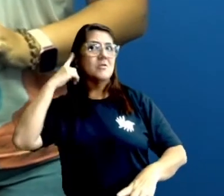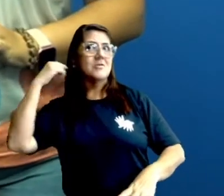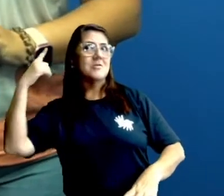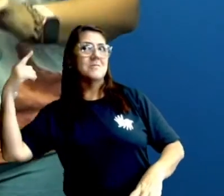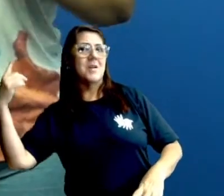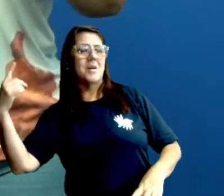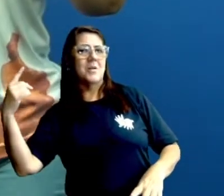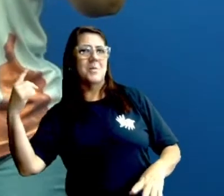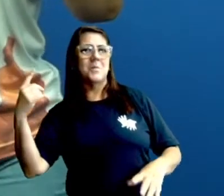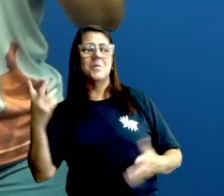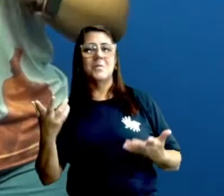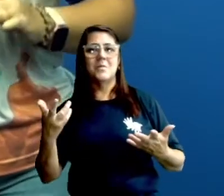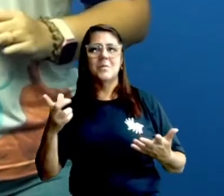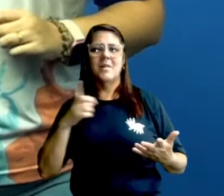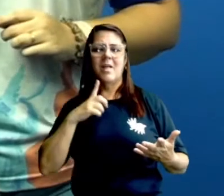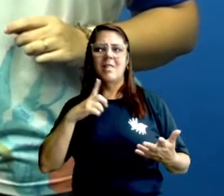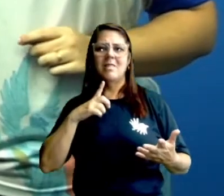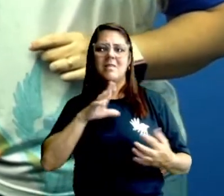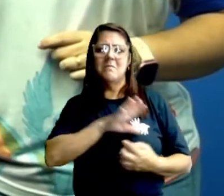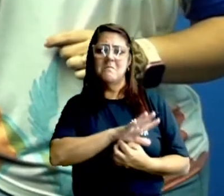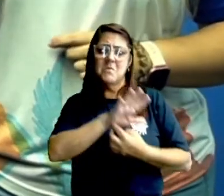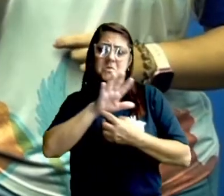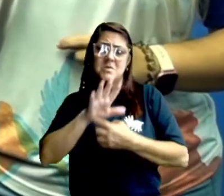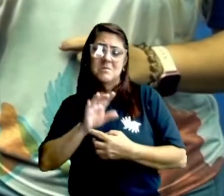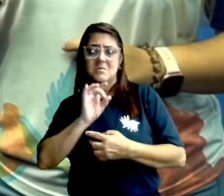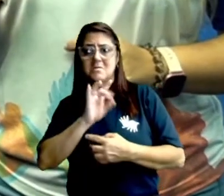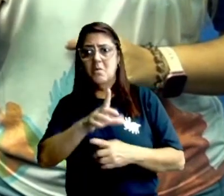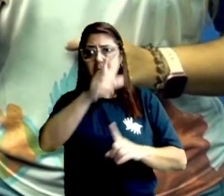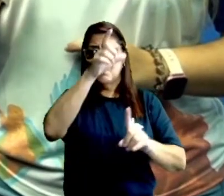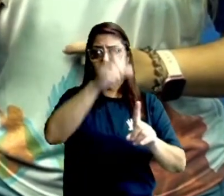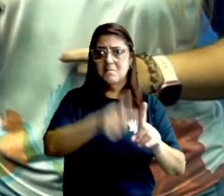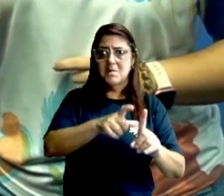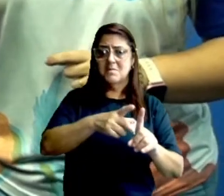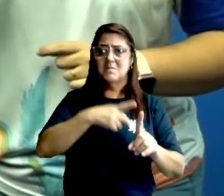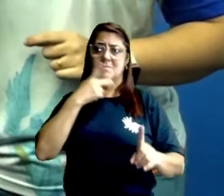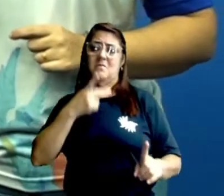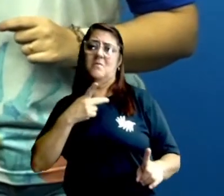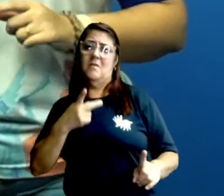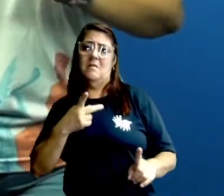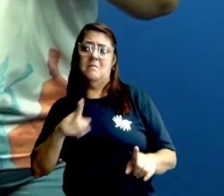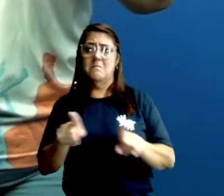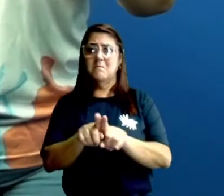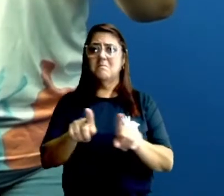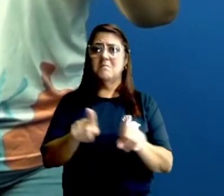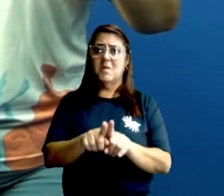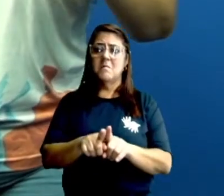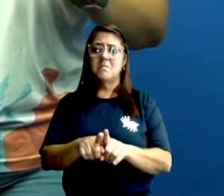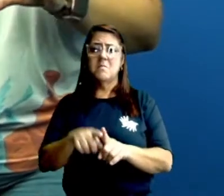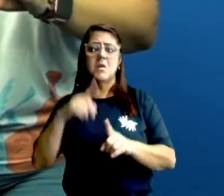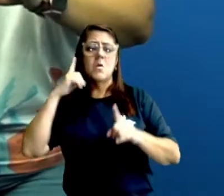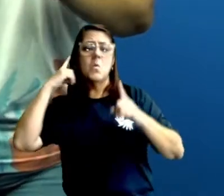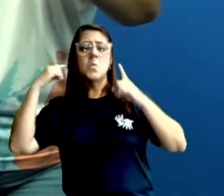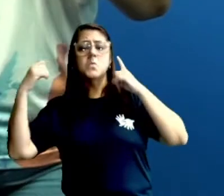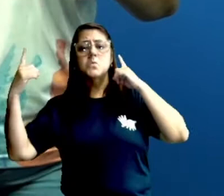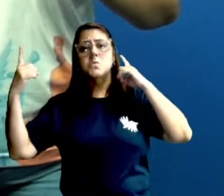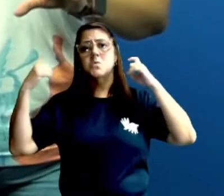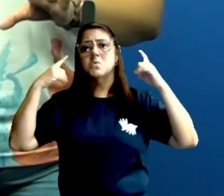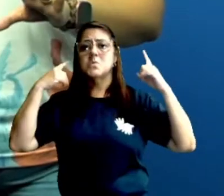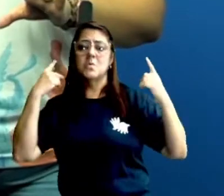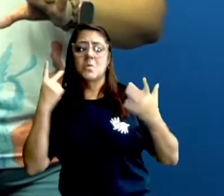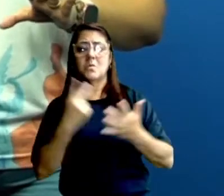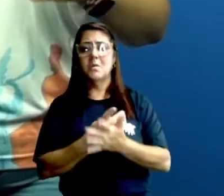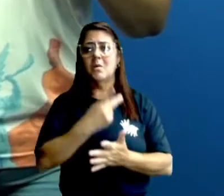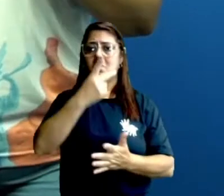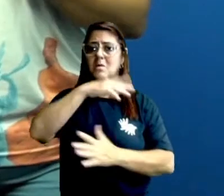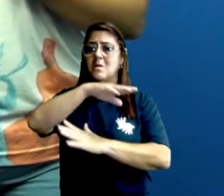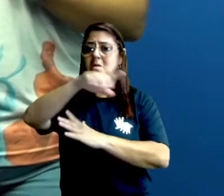de texto, nós temos representado não só o que os personagens falam, mas também os sons de tudo o que acontece